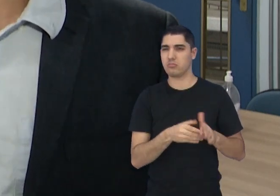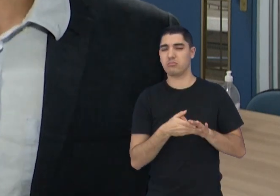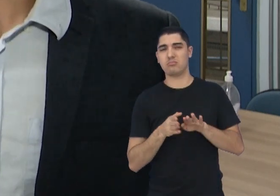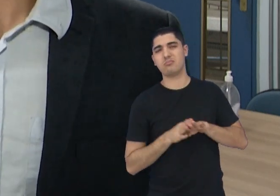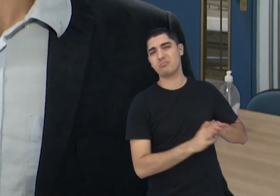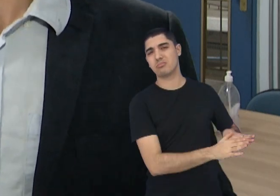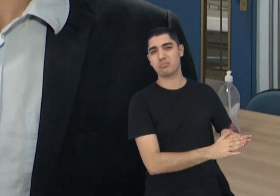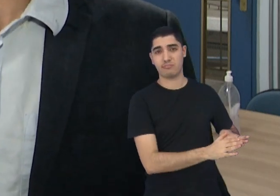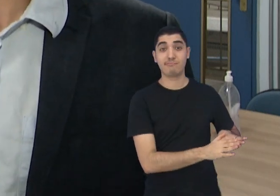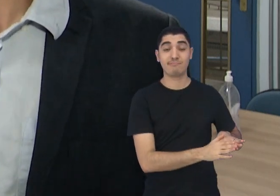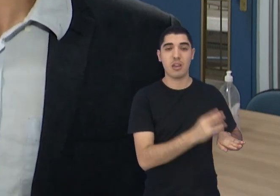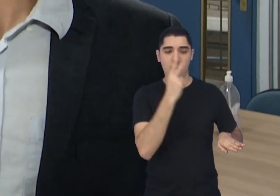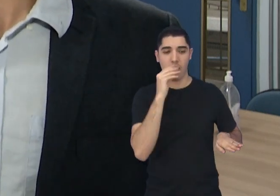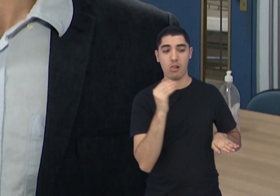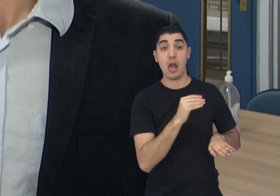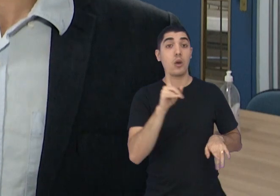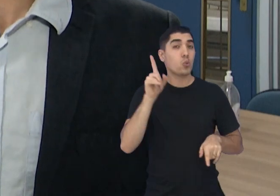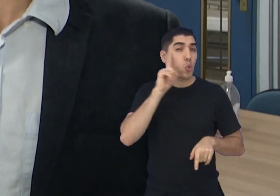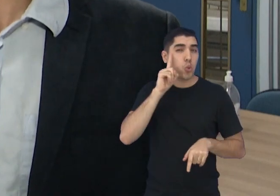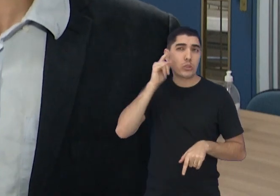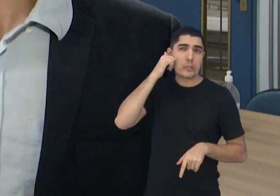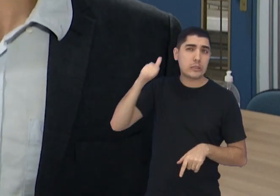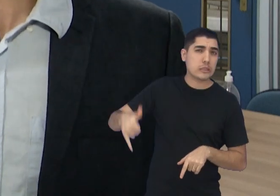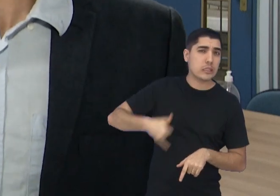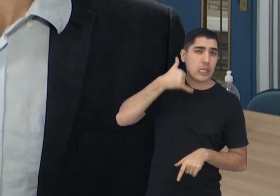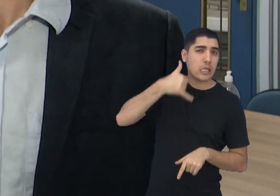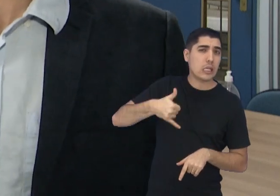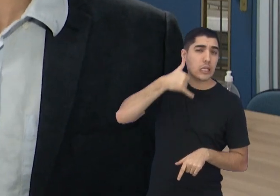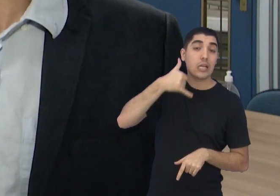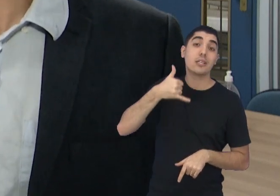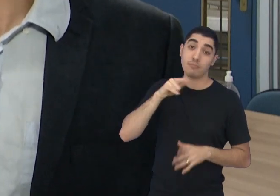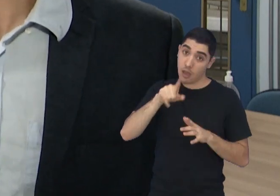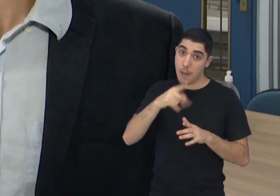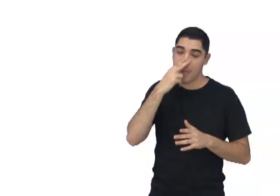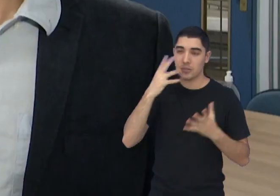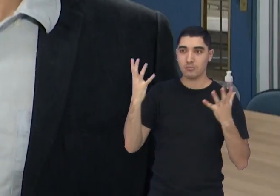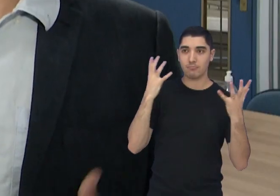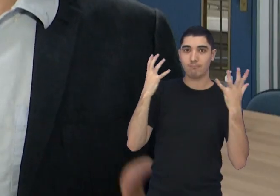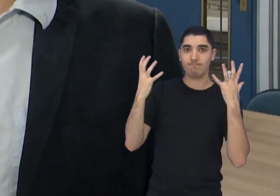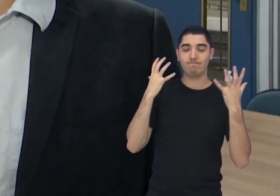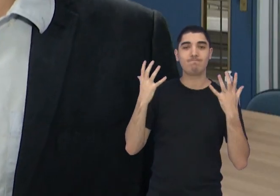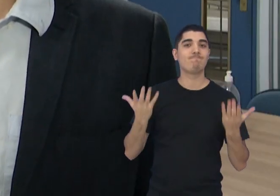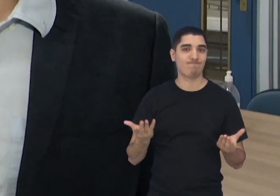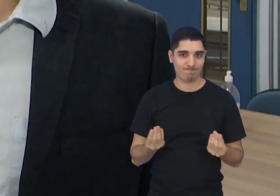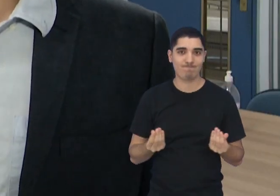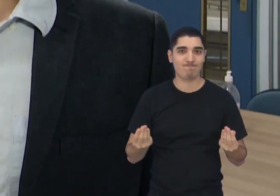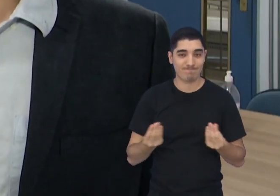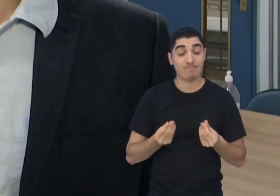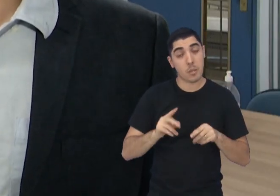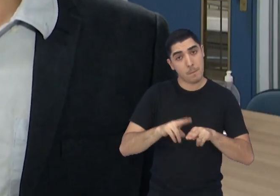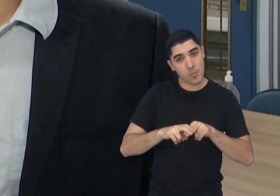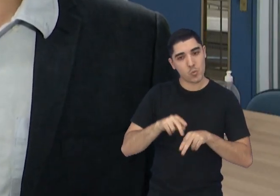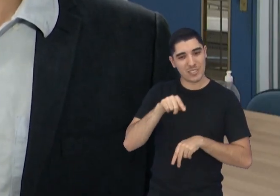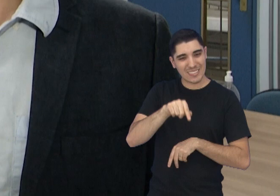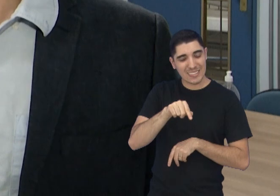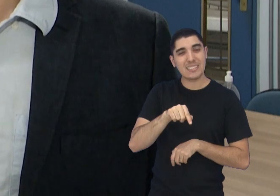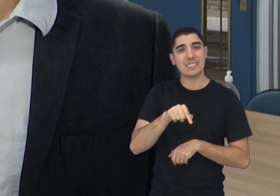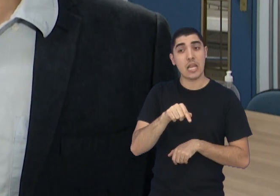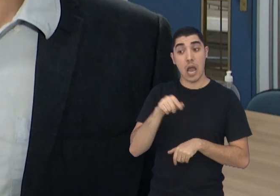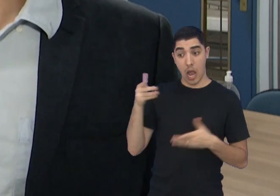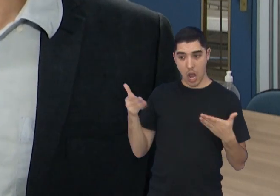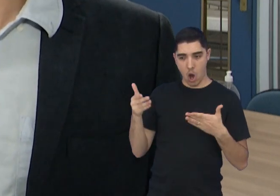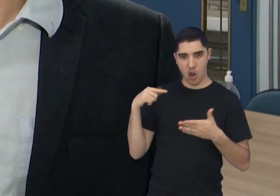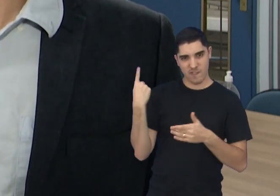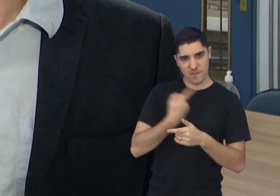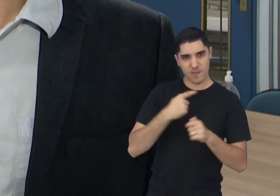Enfim, tem ligações no celular todos os dias, etc. Então, é uma coisa que é uma pressão psicológica, né? Então, nesse aspecto, acho que esses mutirões